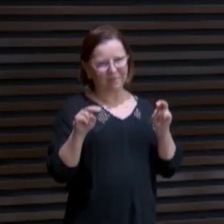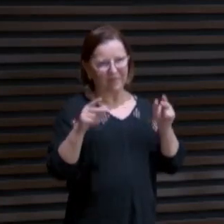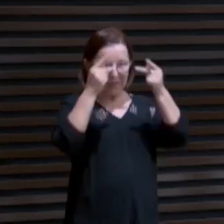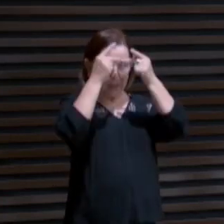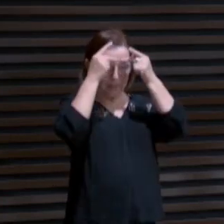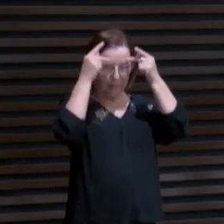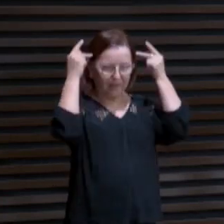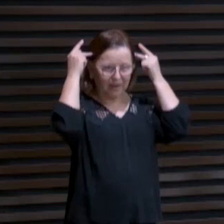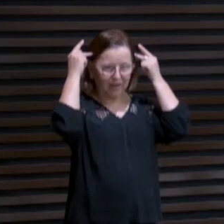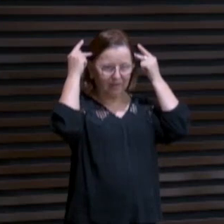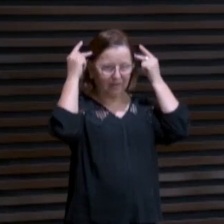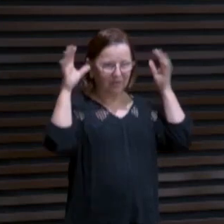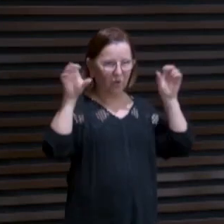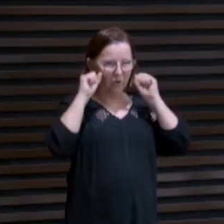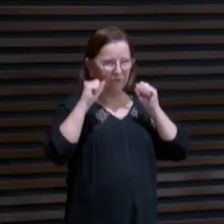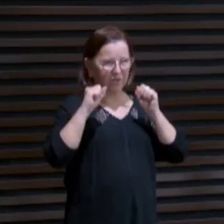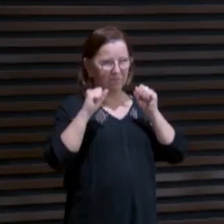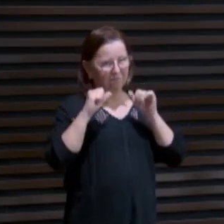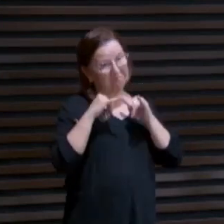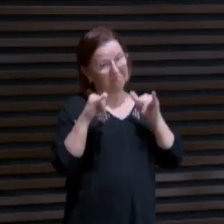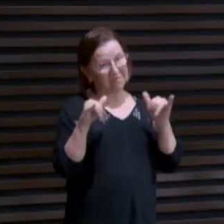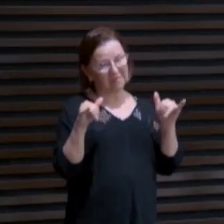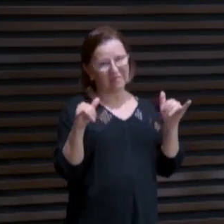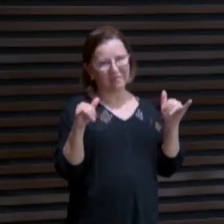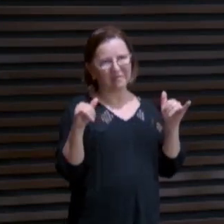Pilatos, ouvindo tal declaração,